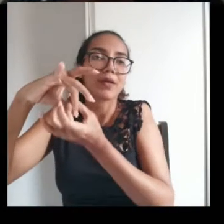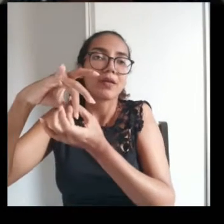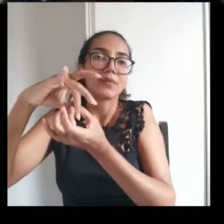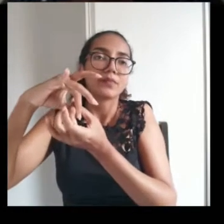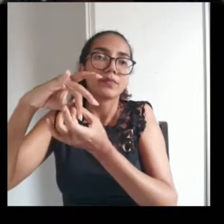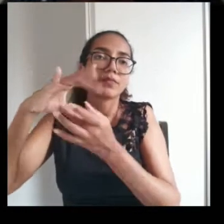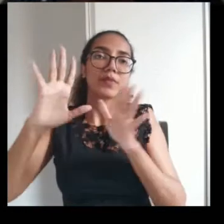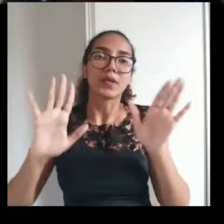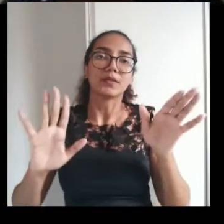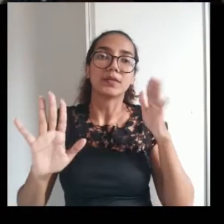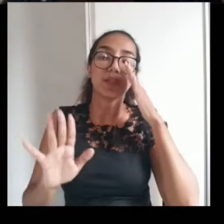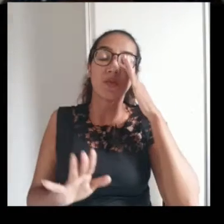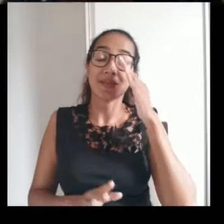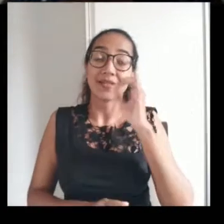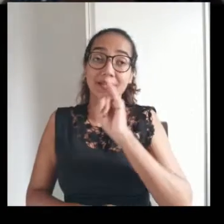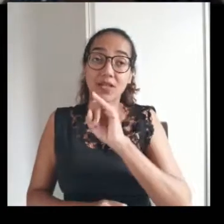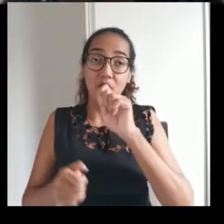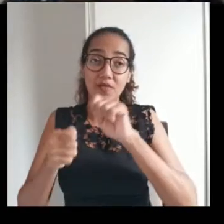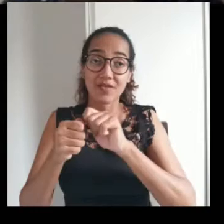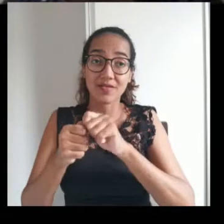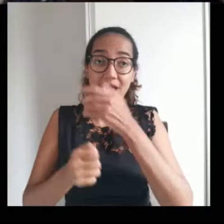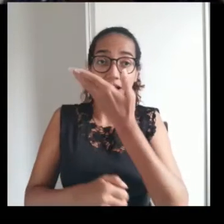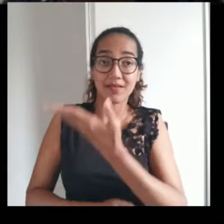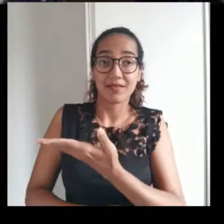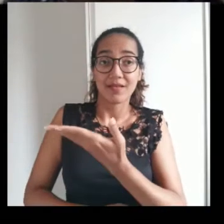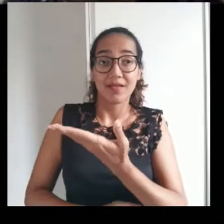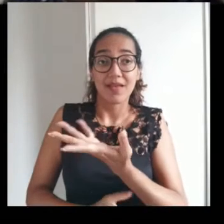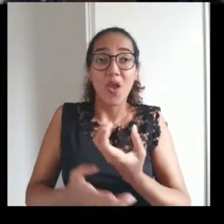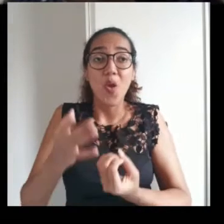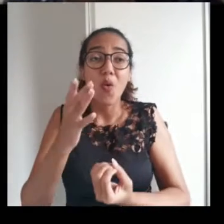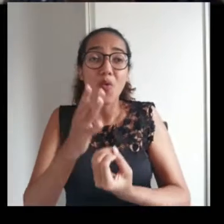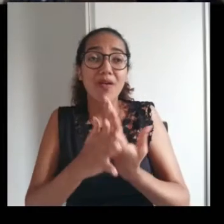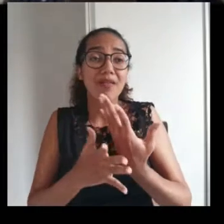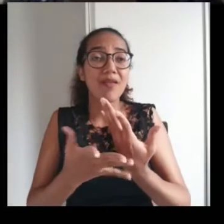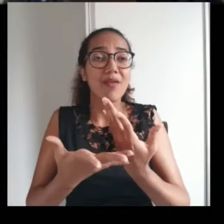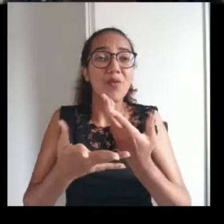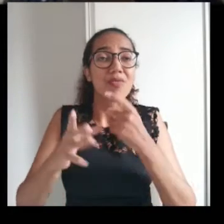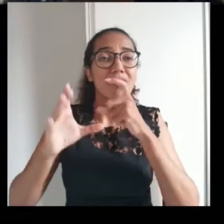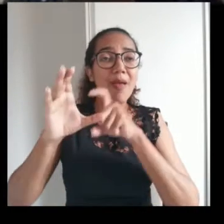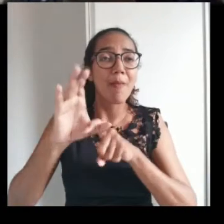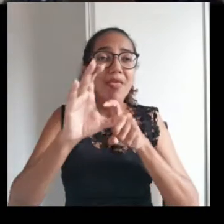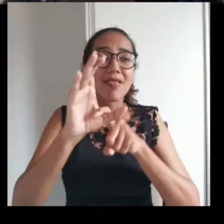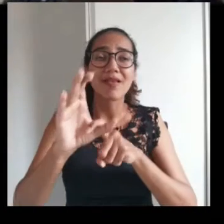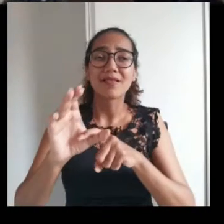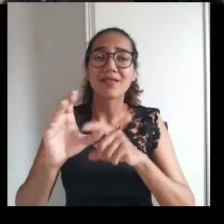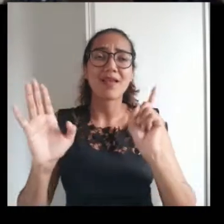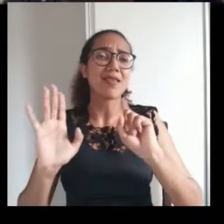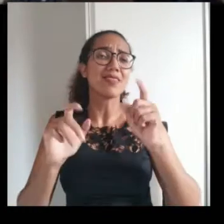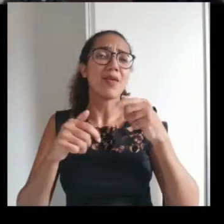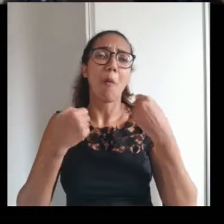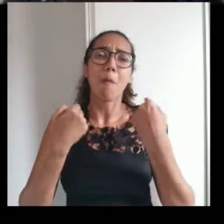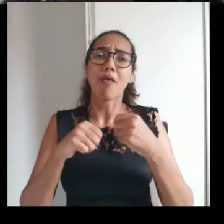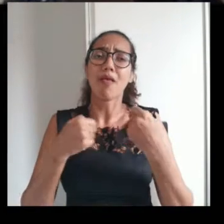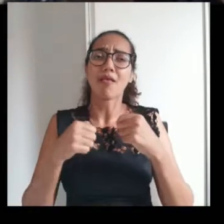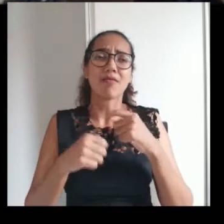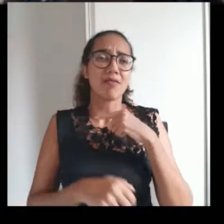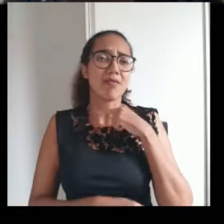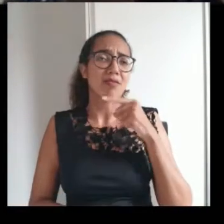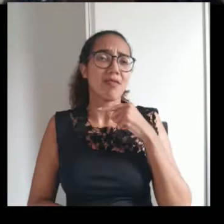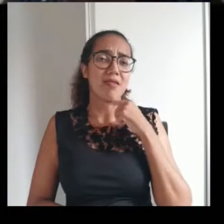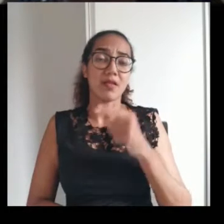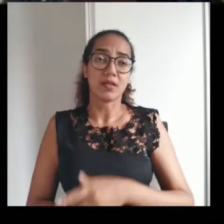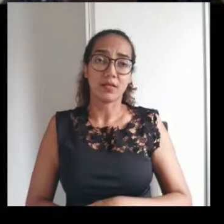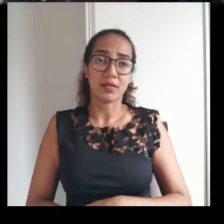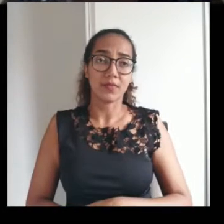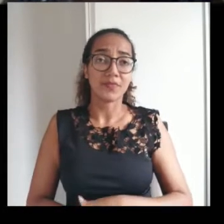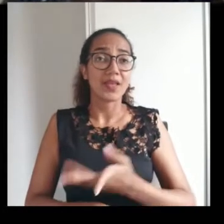aqui, eu acabo criando dependências desnecessárias, dependências que não deveriam acontecer e que